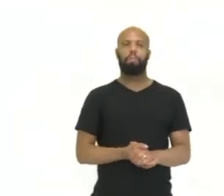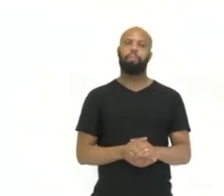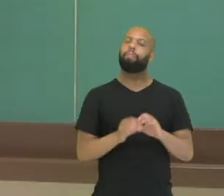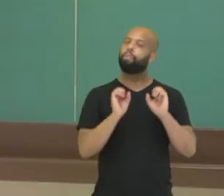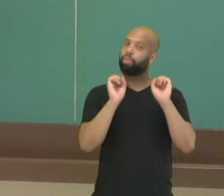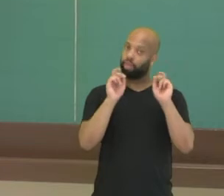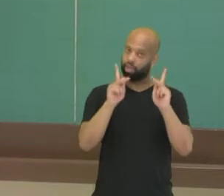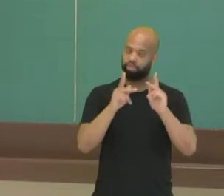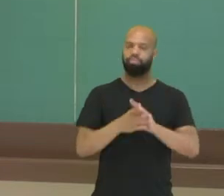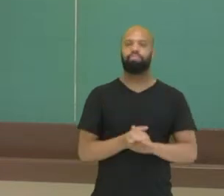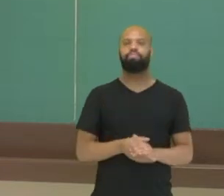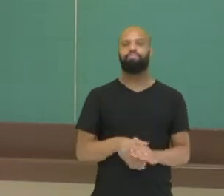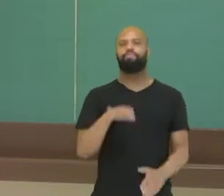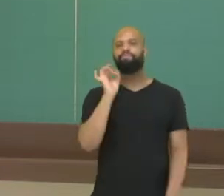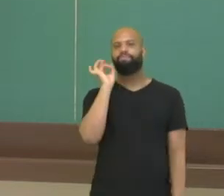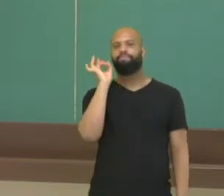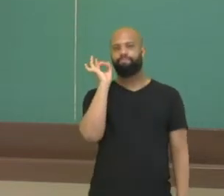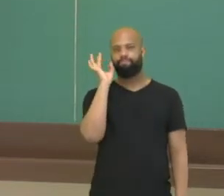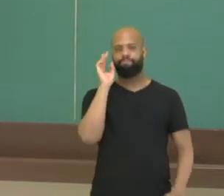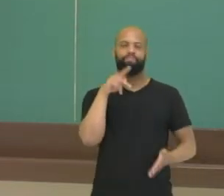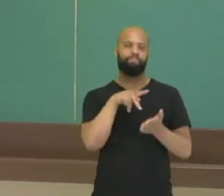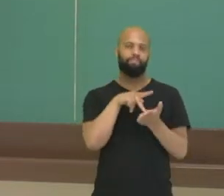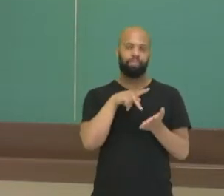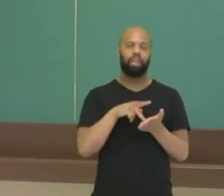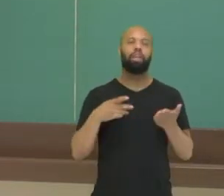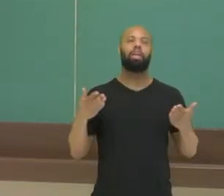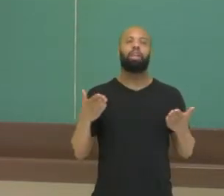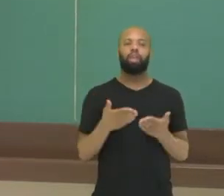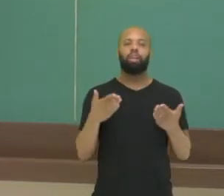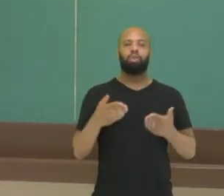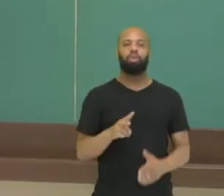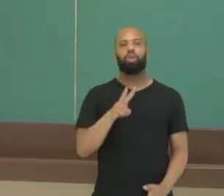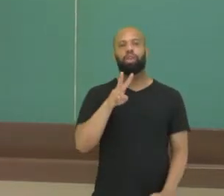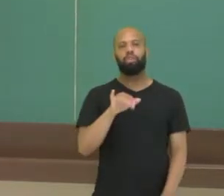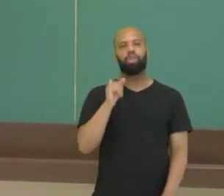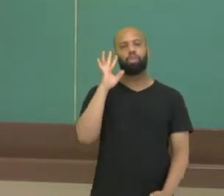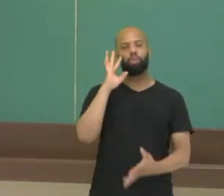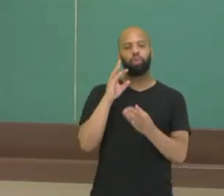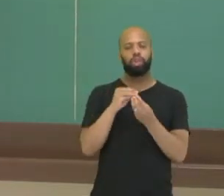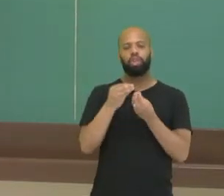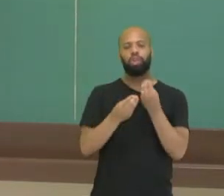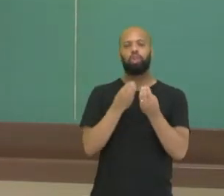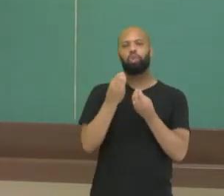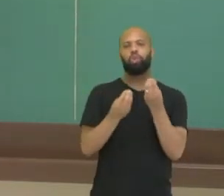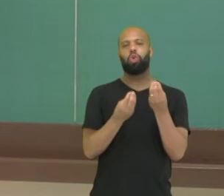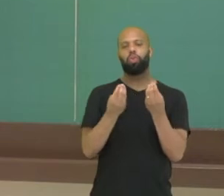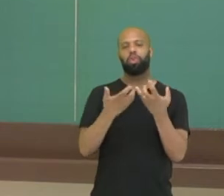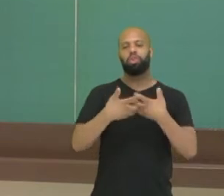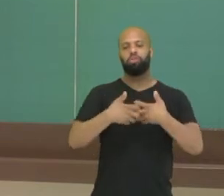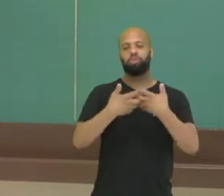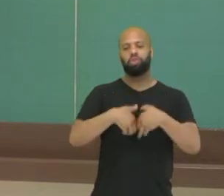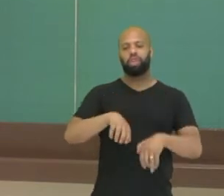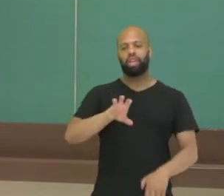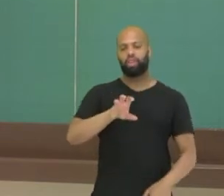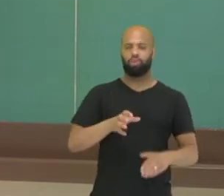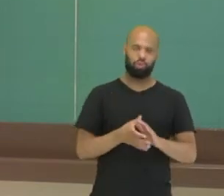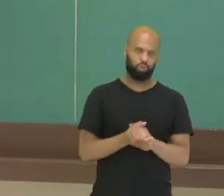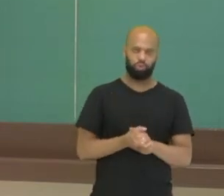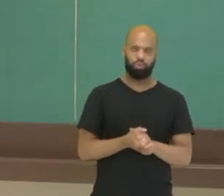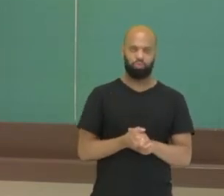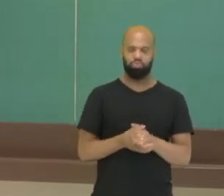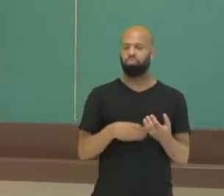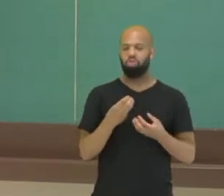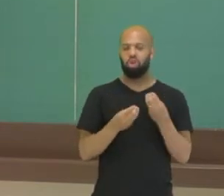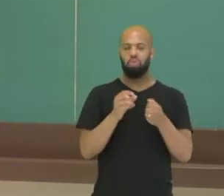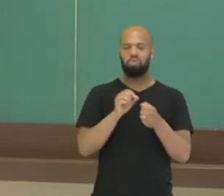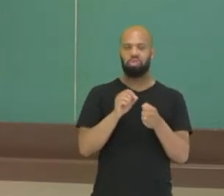Beleza? Tranquilo, né? Agora, nós vamos entender como é que funciona, como é que a gente constrói a rotação de uma figura. É